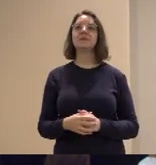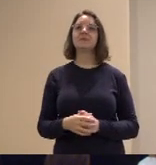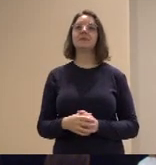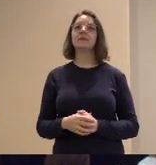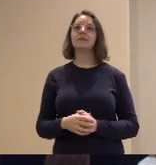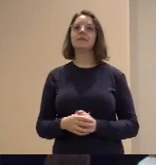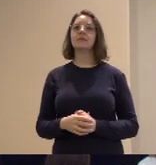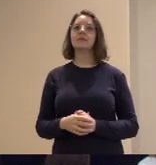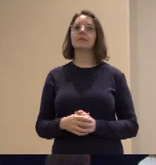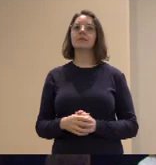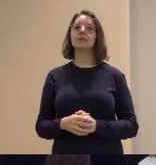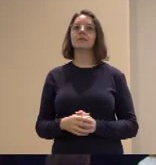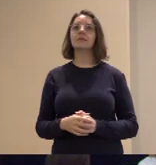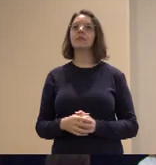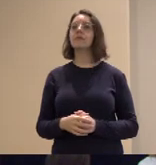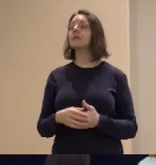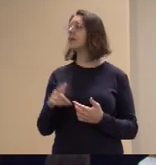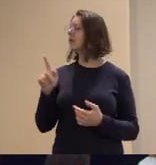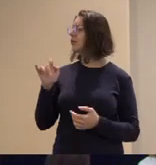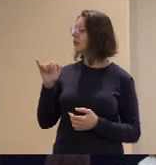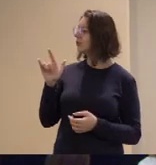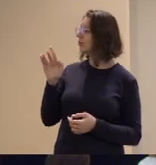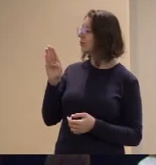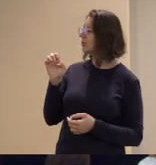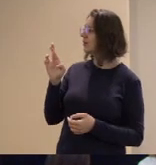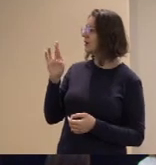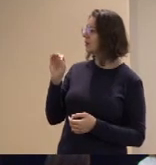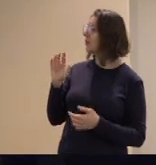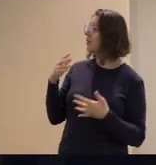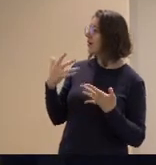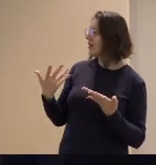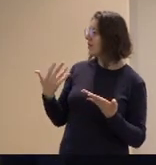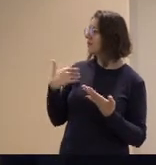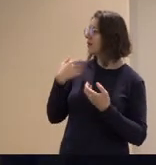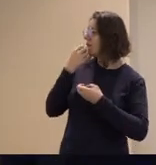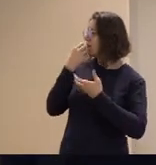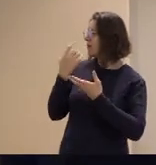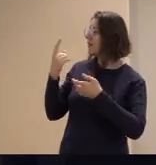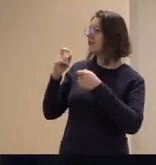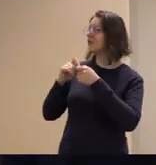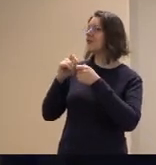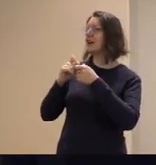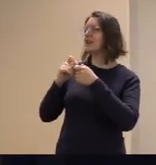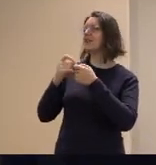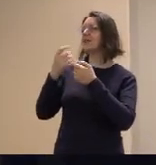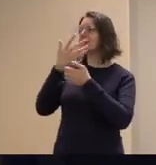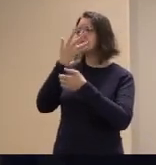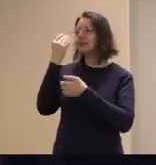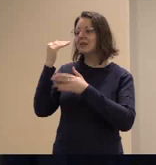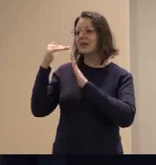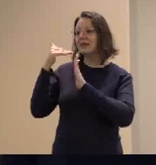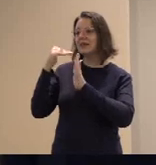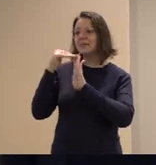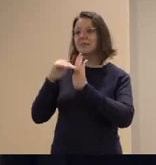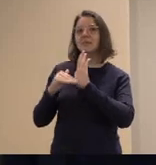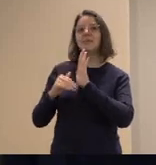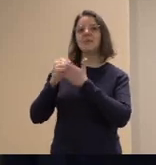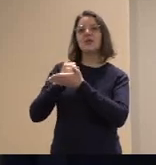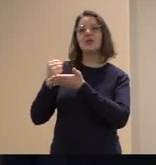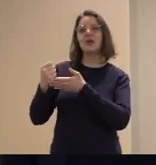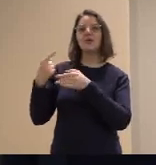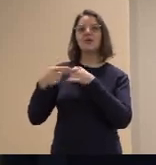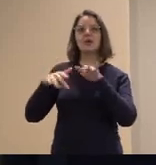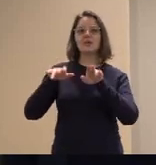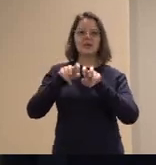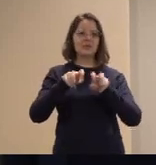Ô, Gilberto, eu confesso que eu faço isso muitas vezes, que tu fez, assim, essa questão do protocolo, porque às vezes a gente vem para uma mesa